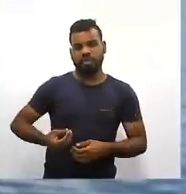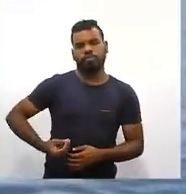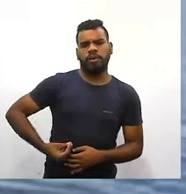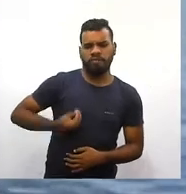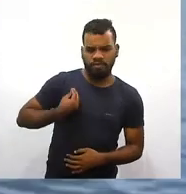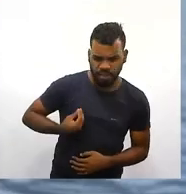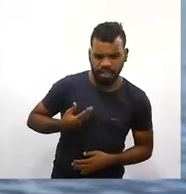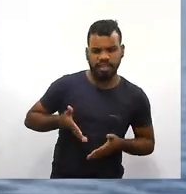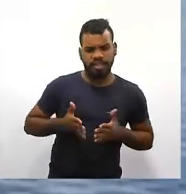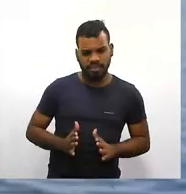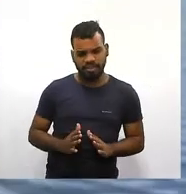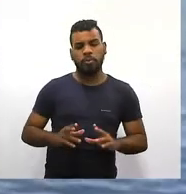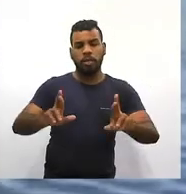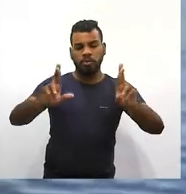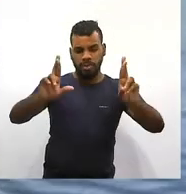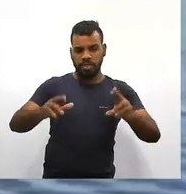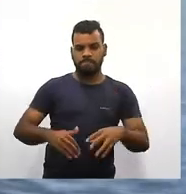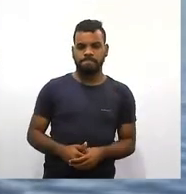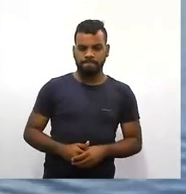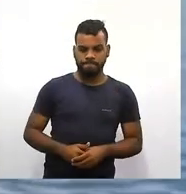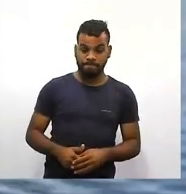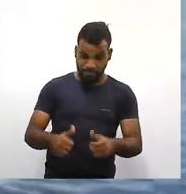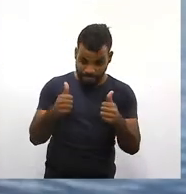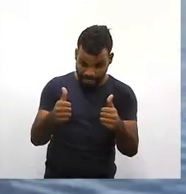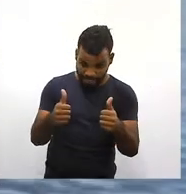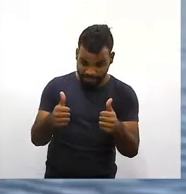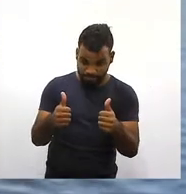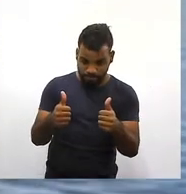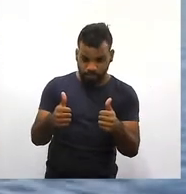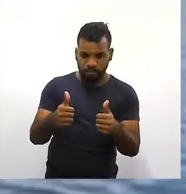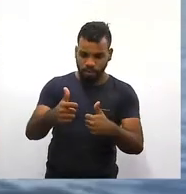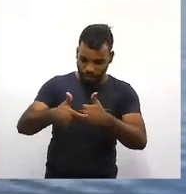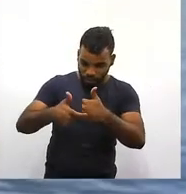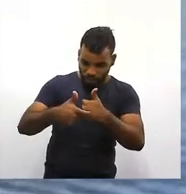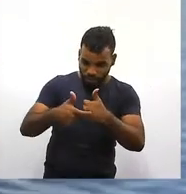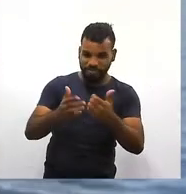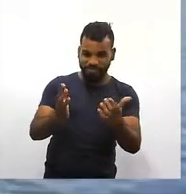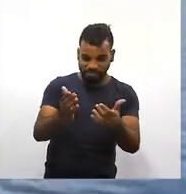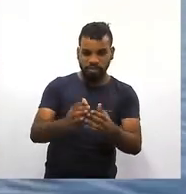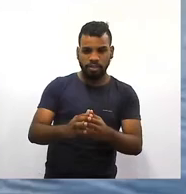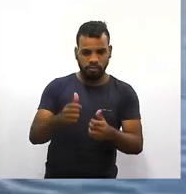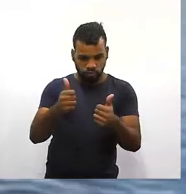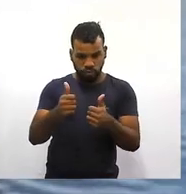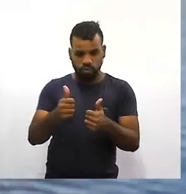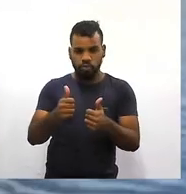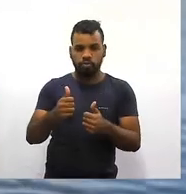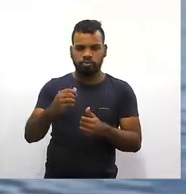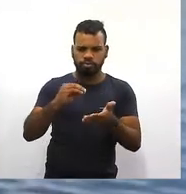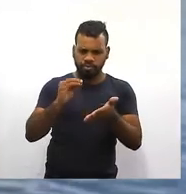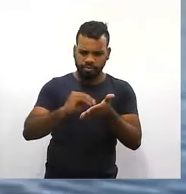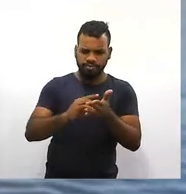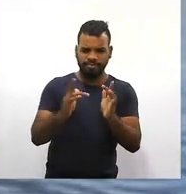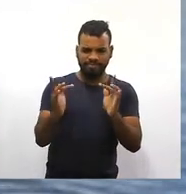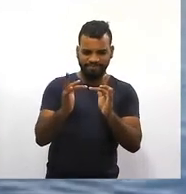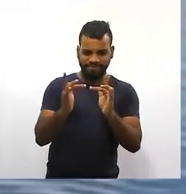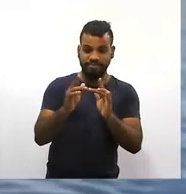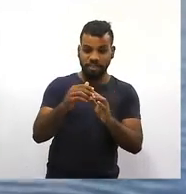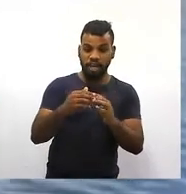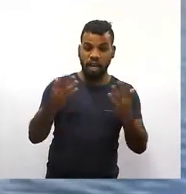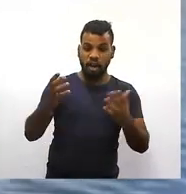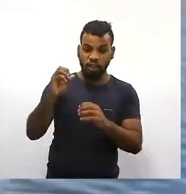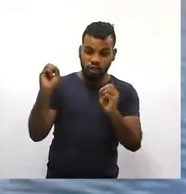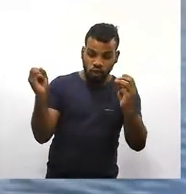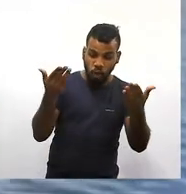o nascimento da esperança. Beleza? Curtiram? Manda um alô. Agora no Conecta aí, vou me despedindo. Agora vem um show de